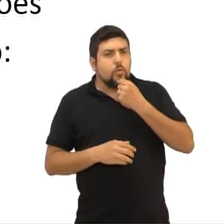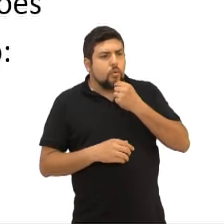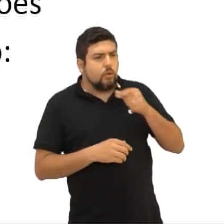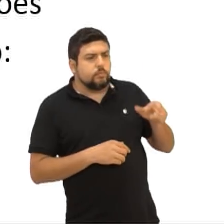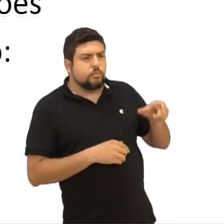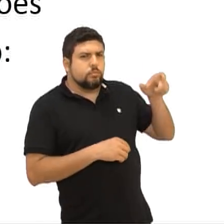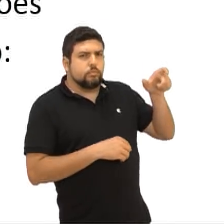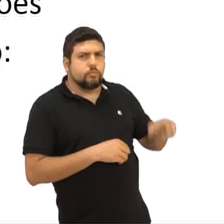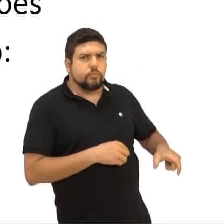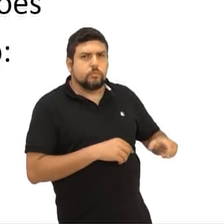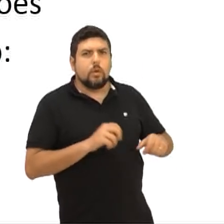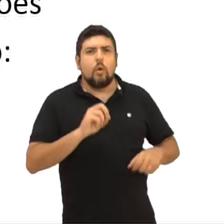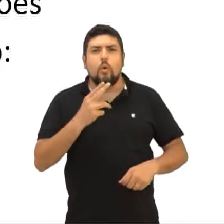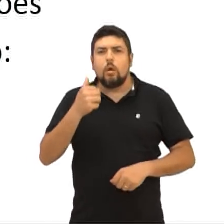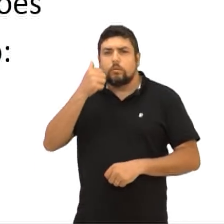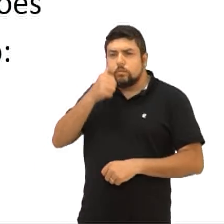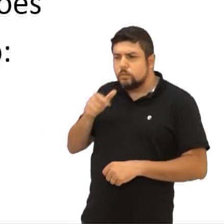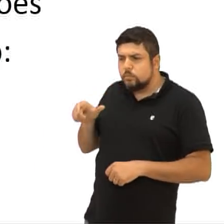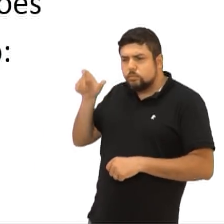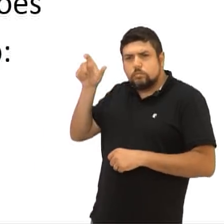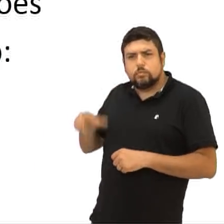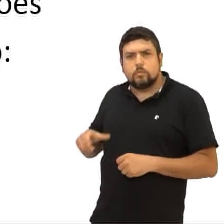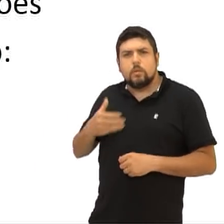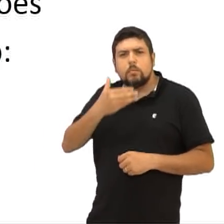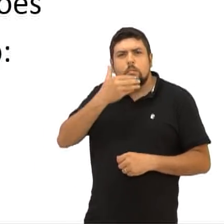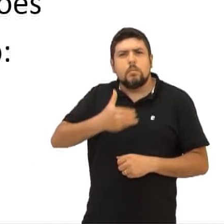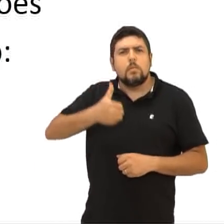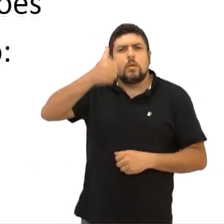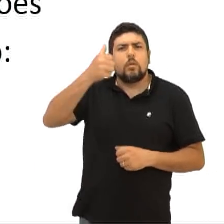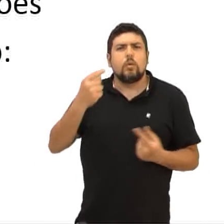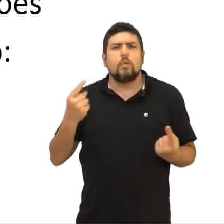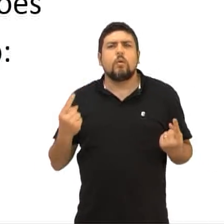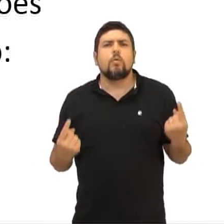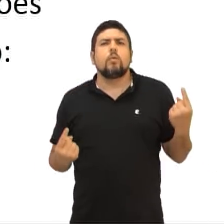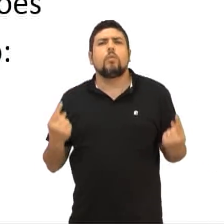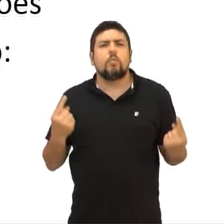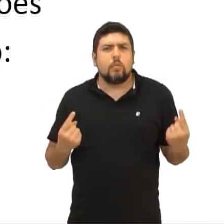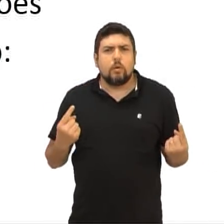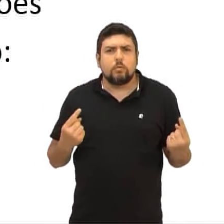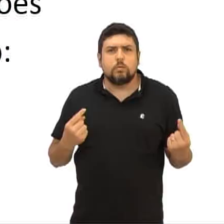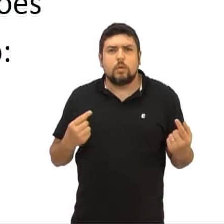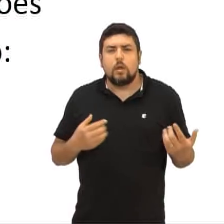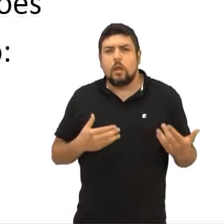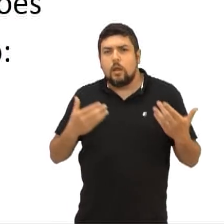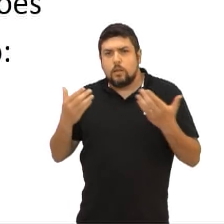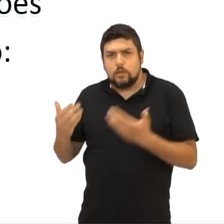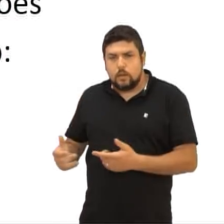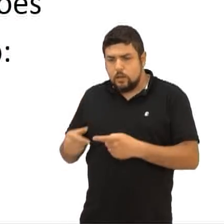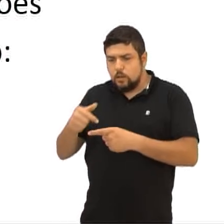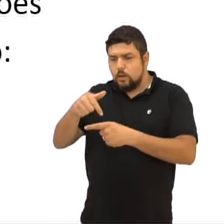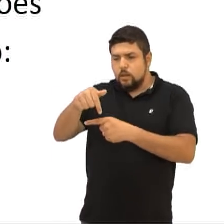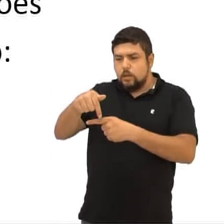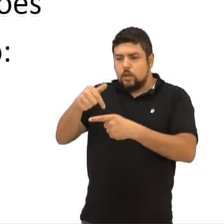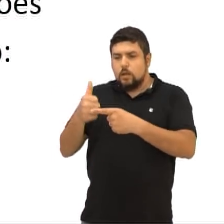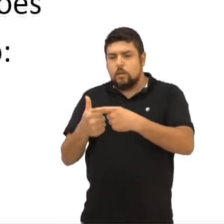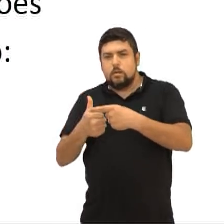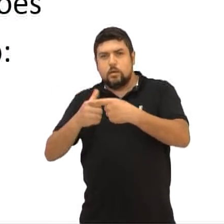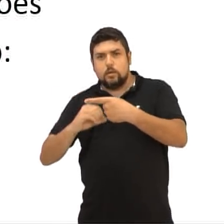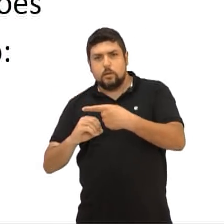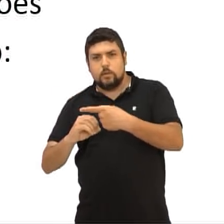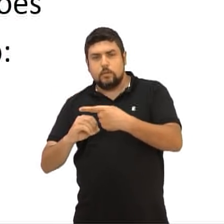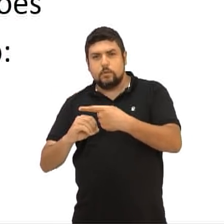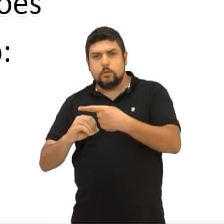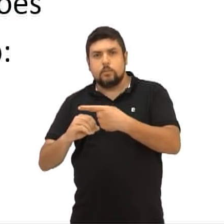ou foi a Renata? Veja, Renata teve mais aproveitamento porque o dela foi 7